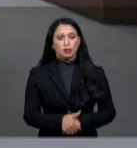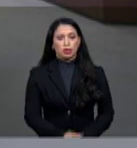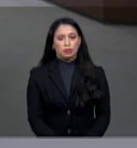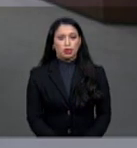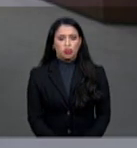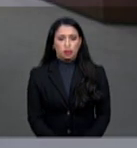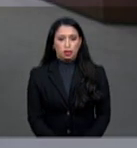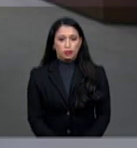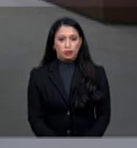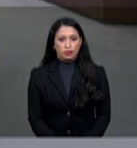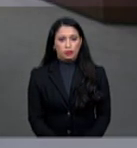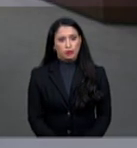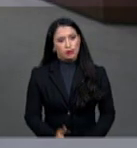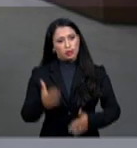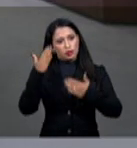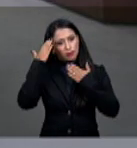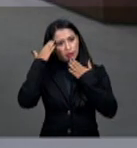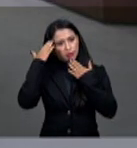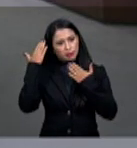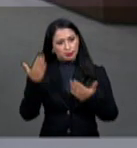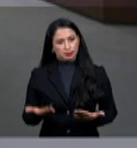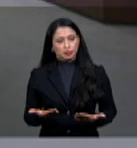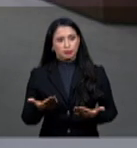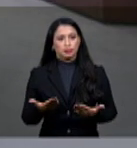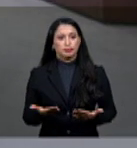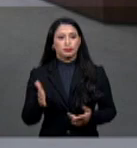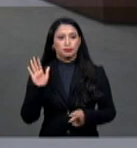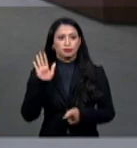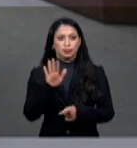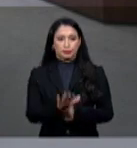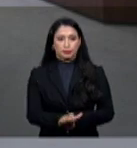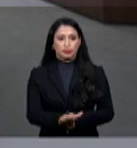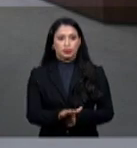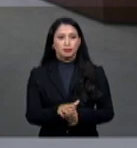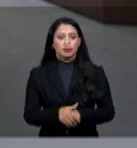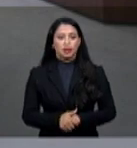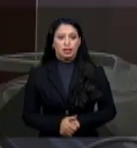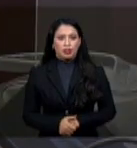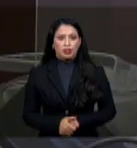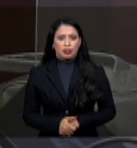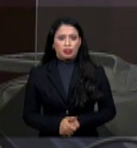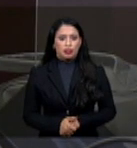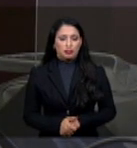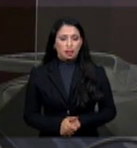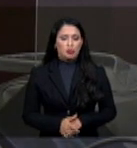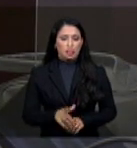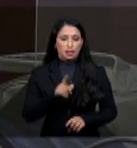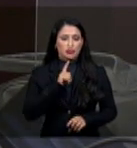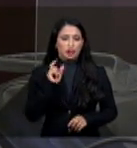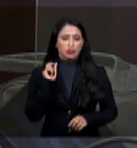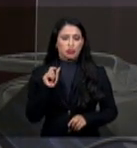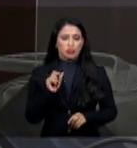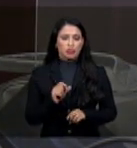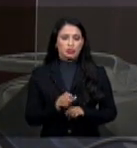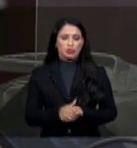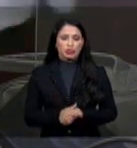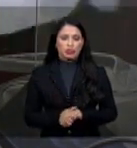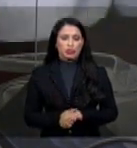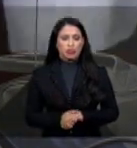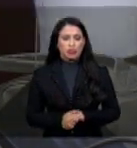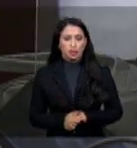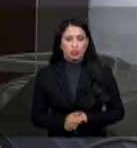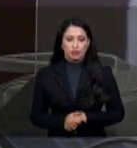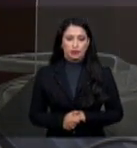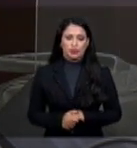Muito obrigada. Samara está sentada à esquerda na mesa. Ao centro encontram-se as ministras Carmen Lúcia, Rosa Weber